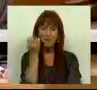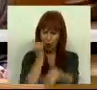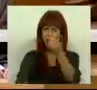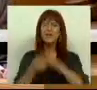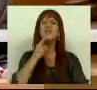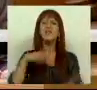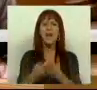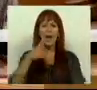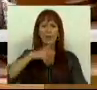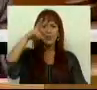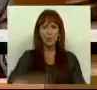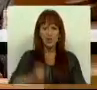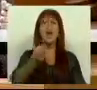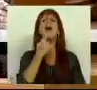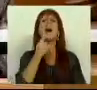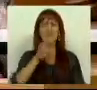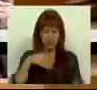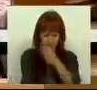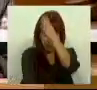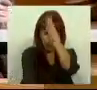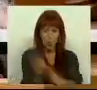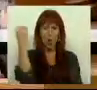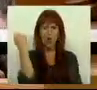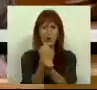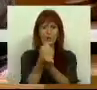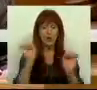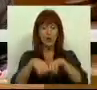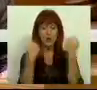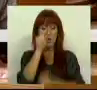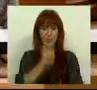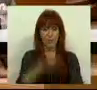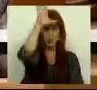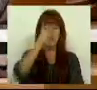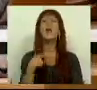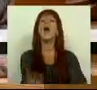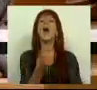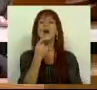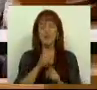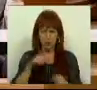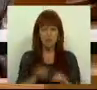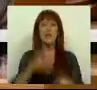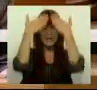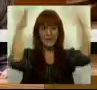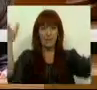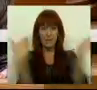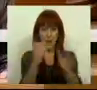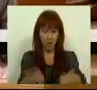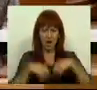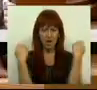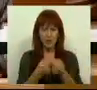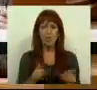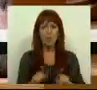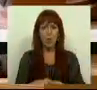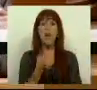volta a este país. Foi abril que fez nascer as funções sociais do Estado. Foi abril que democratizou a sociedade.